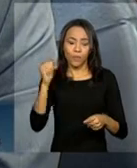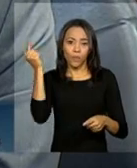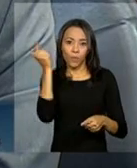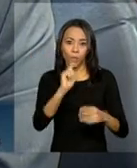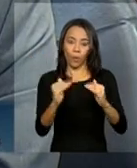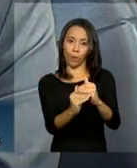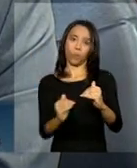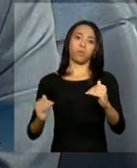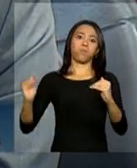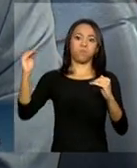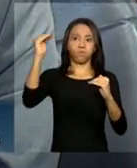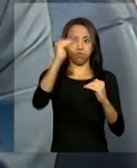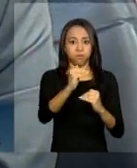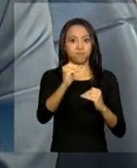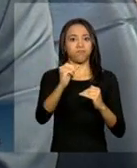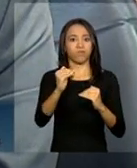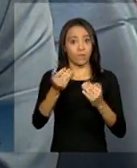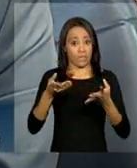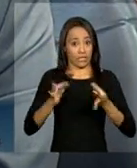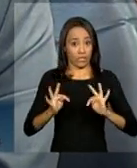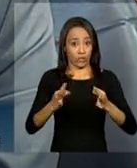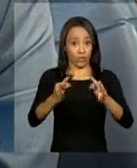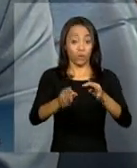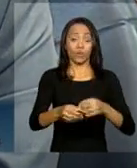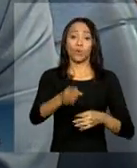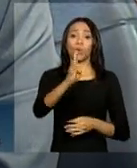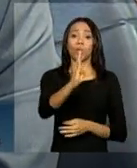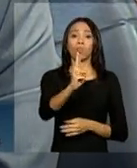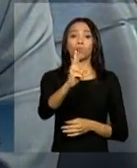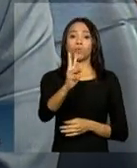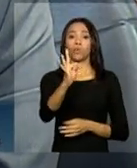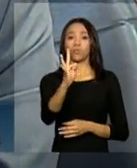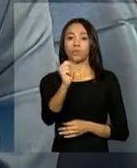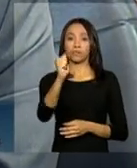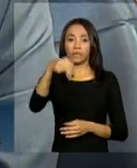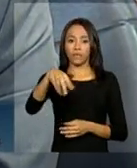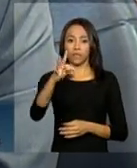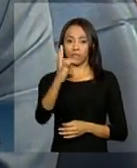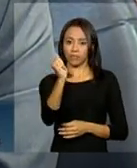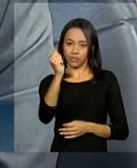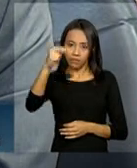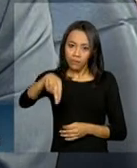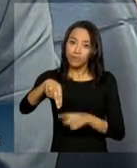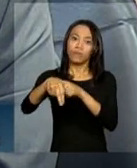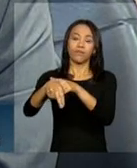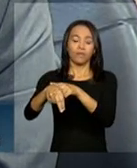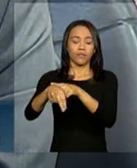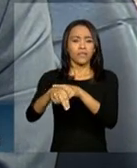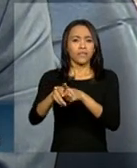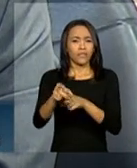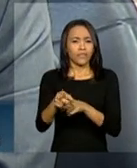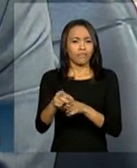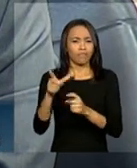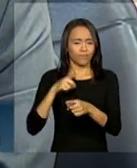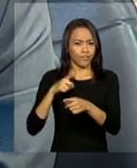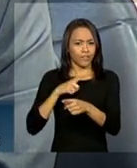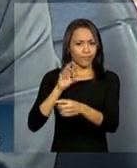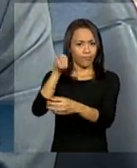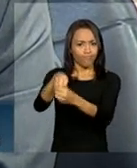Butantã tá dando o T tava com portfólio de produtos eh relativamente